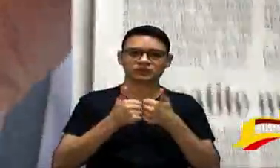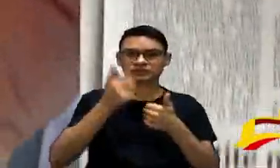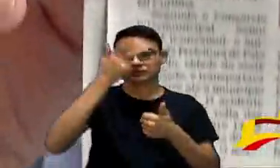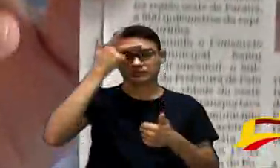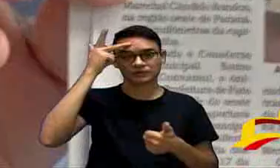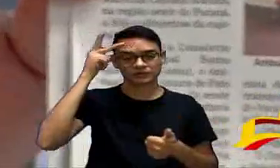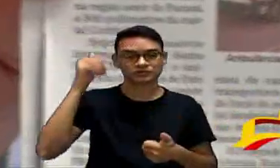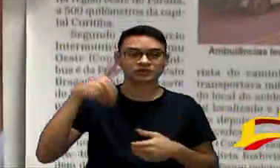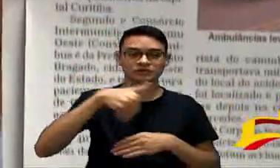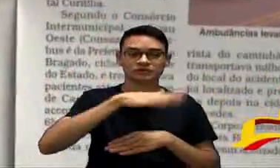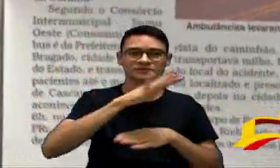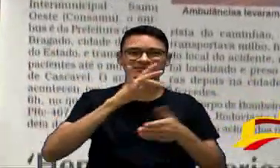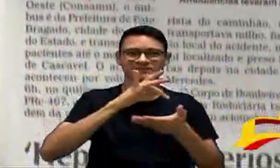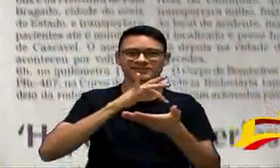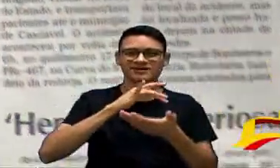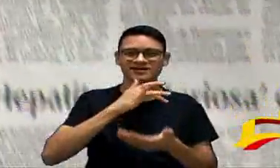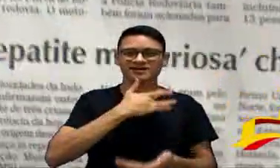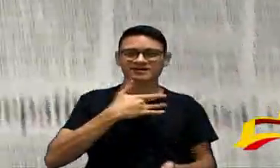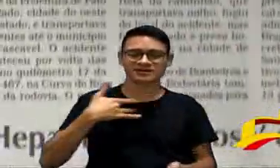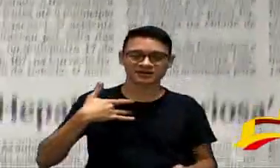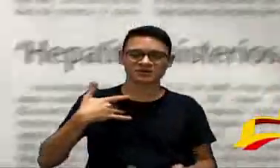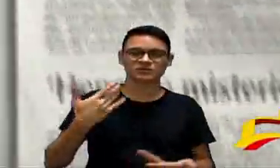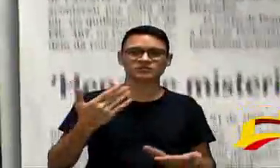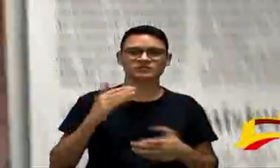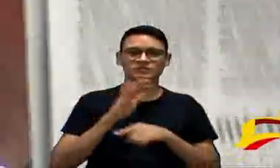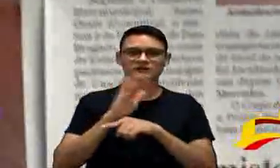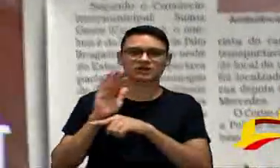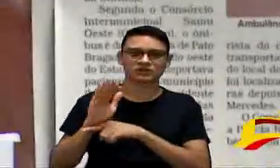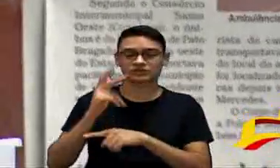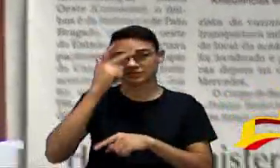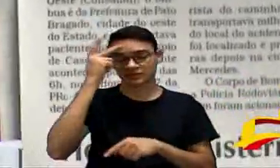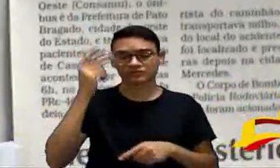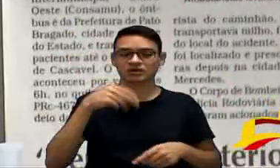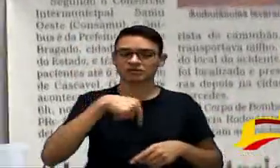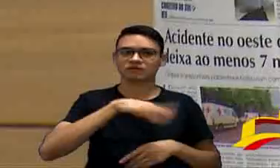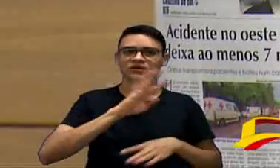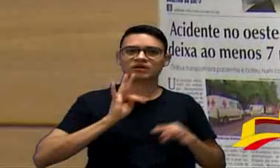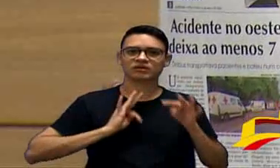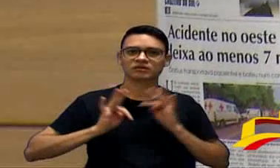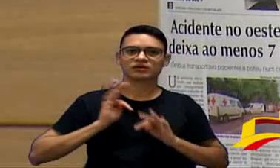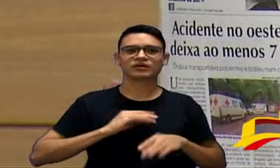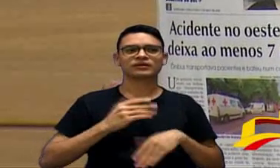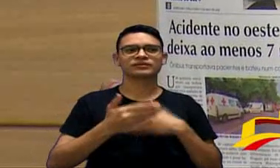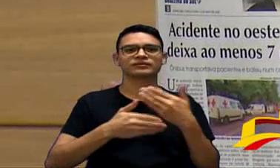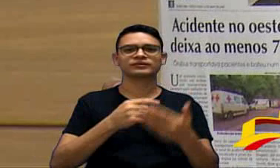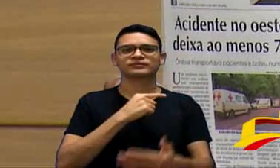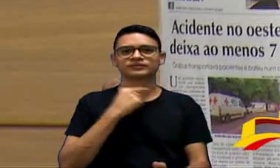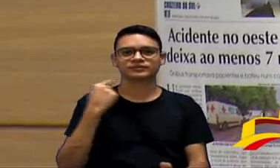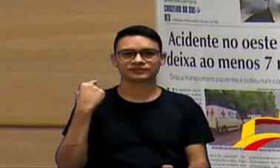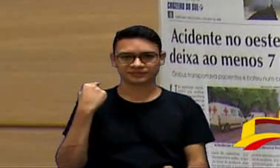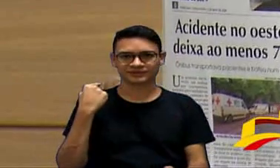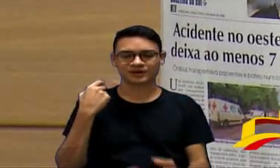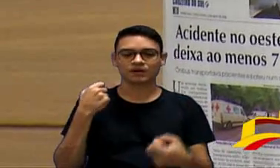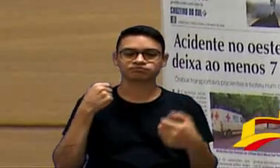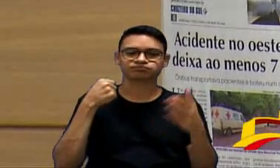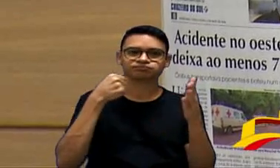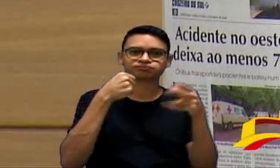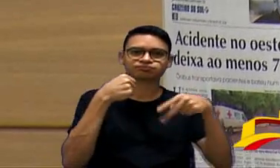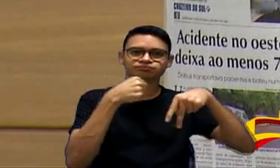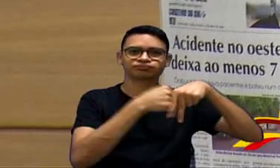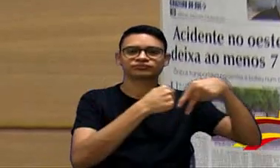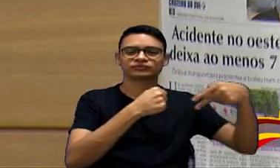indo para a saúde, olha o que acontece, pessoas indo se tratar, acabou falecendo, bateu no caminhão de milho no Paraná e